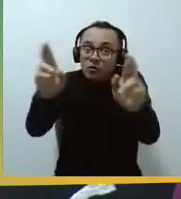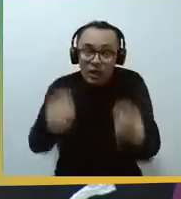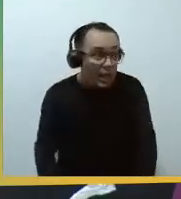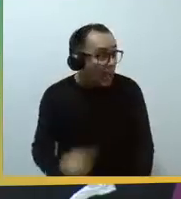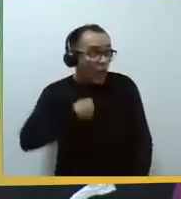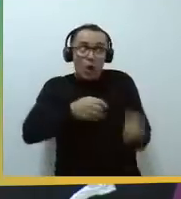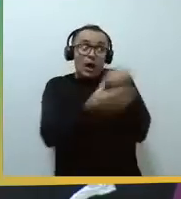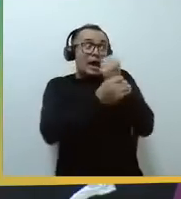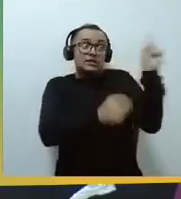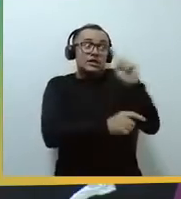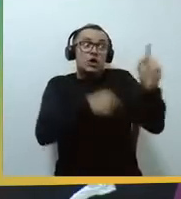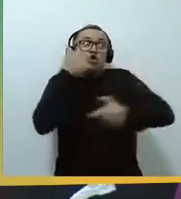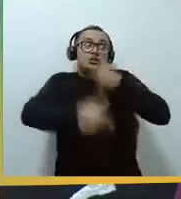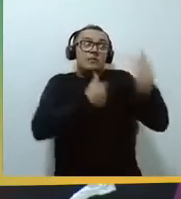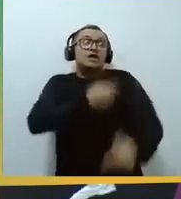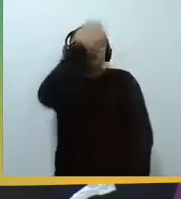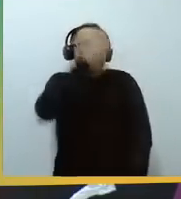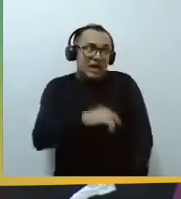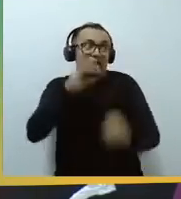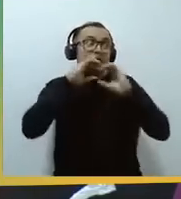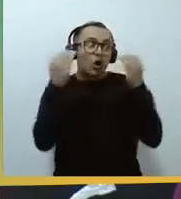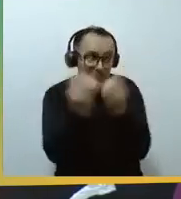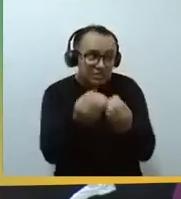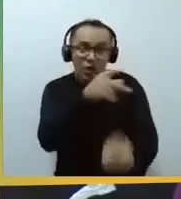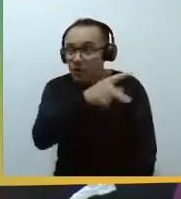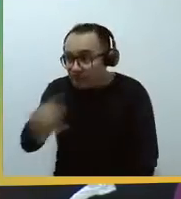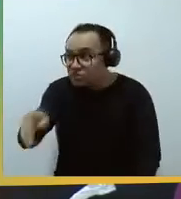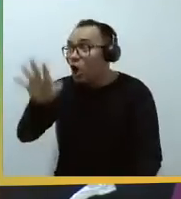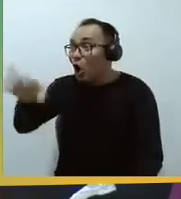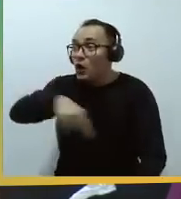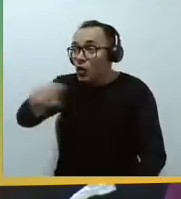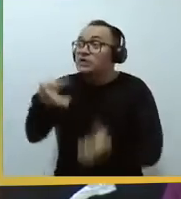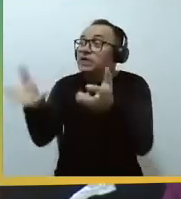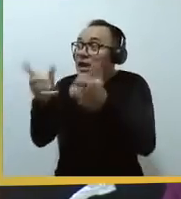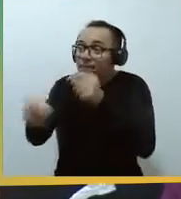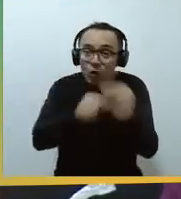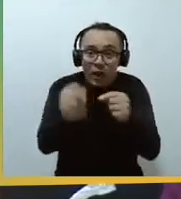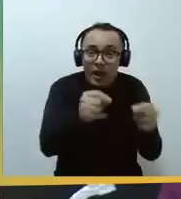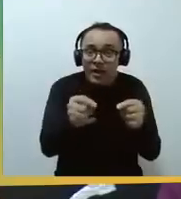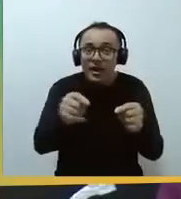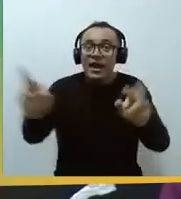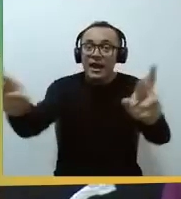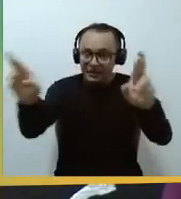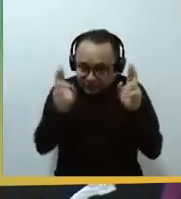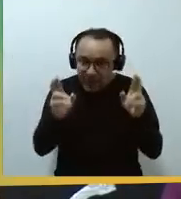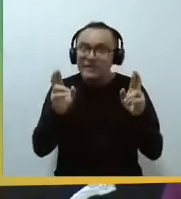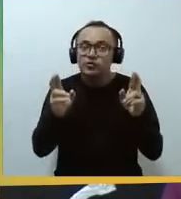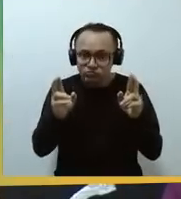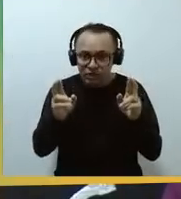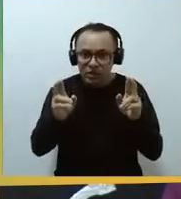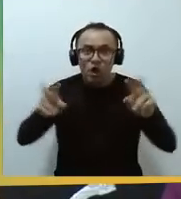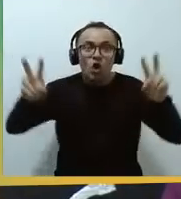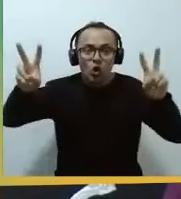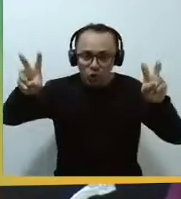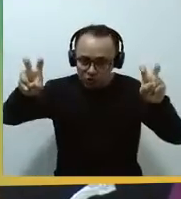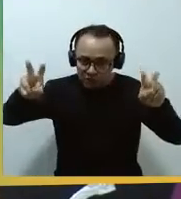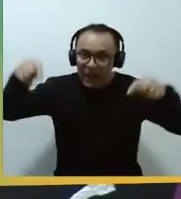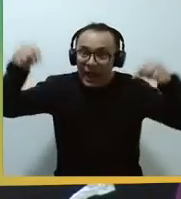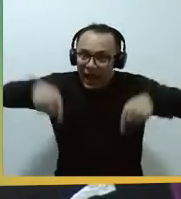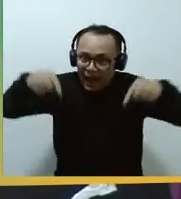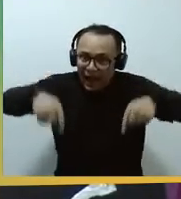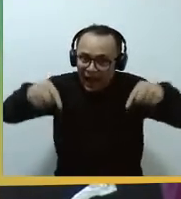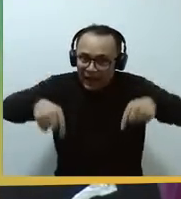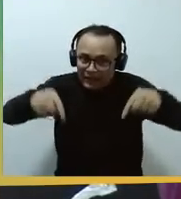sério dessa comissão. Então, senhor presidente, a gente quer respeito e que os assuntos tratados aqui não sejam de